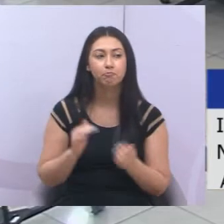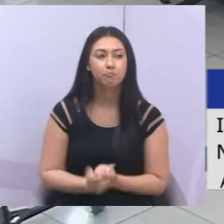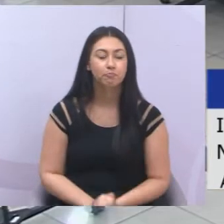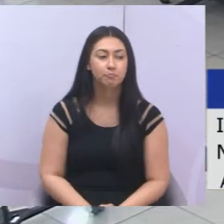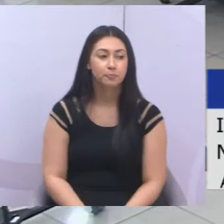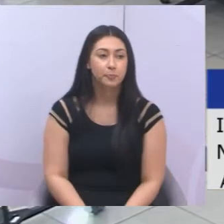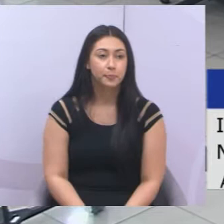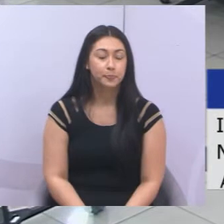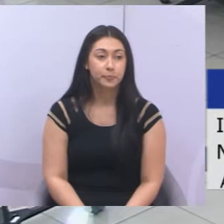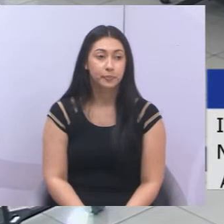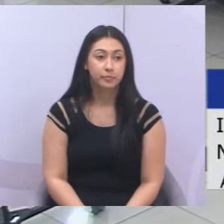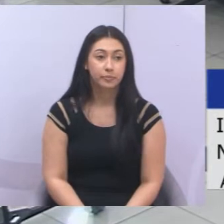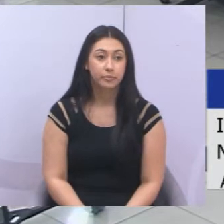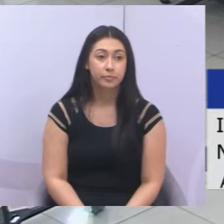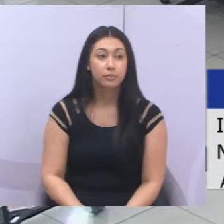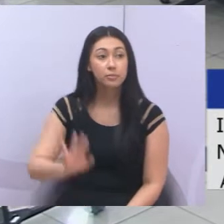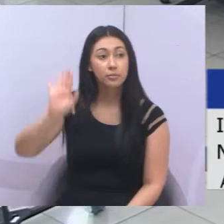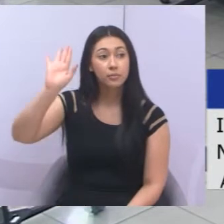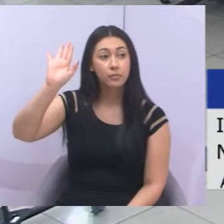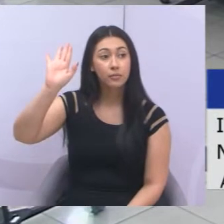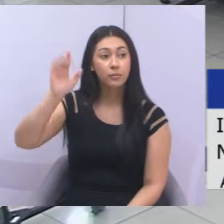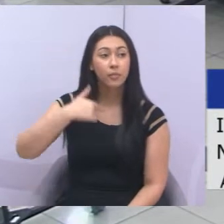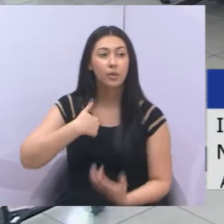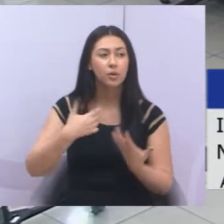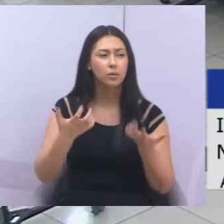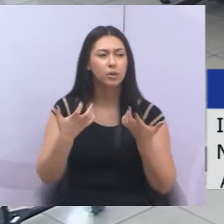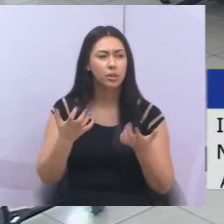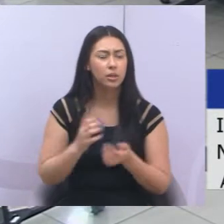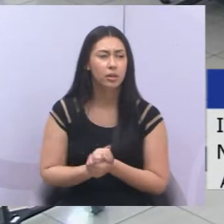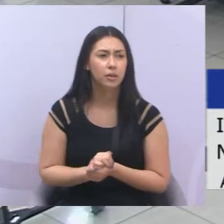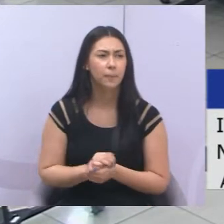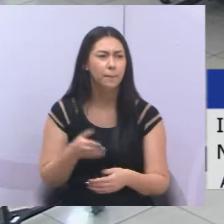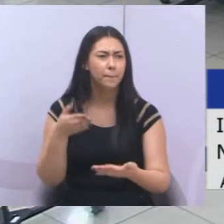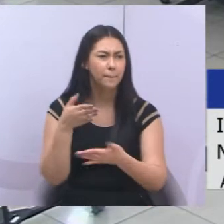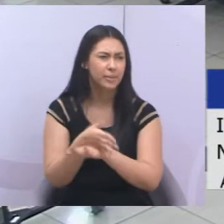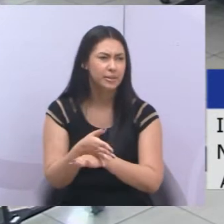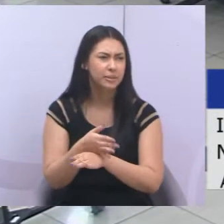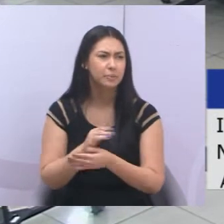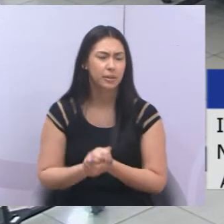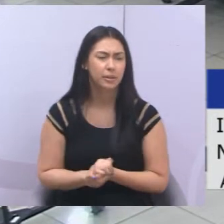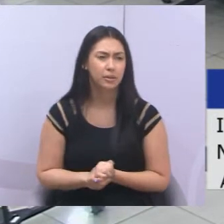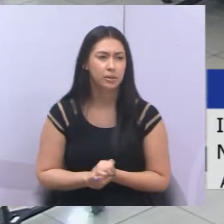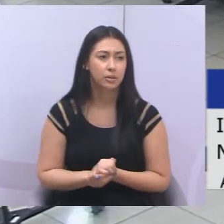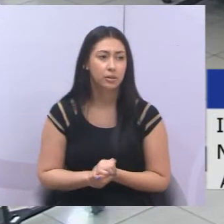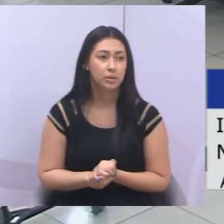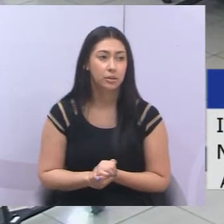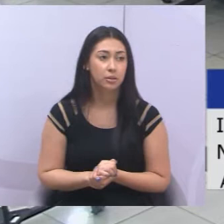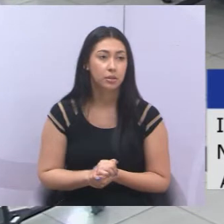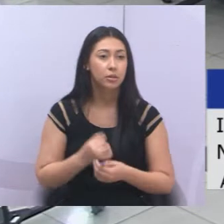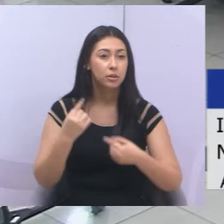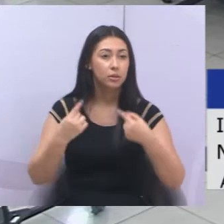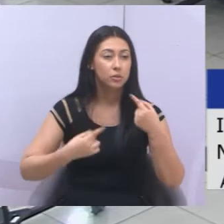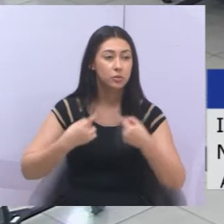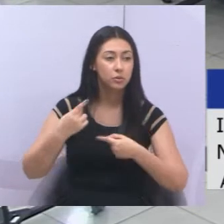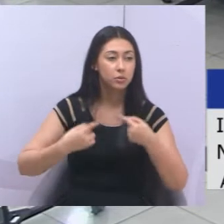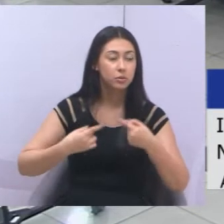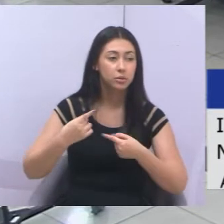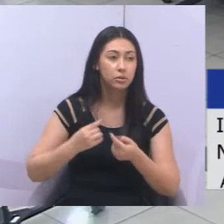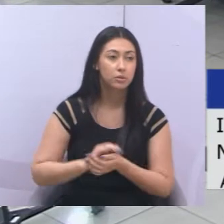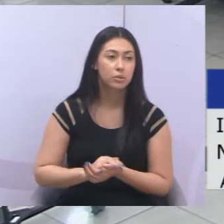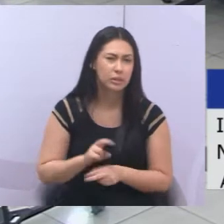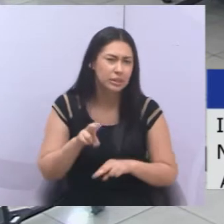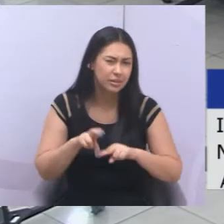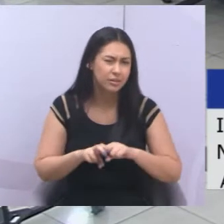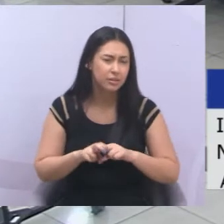Obrigado. Presidente, eu gostaria de participar também da discussão desse projeto,